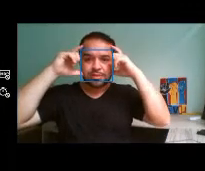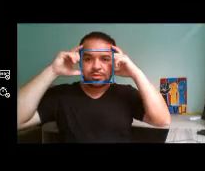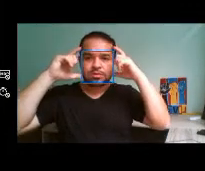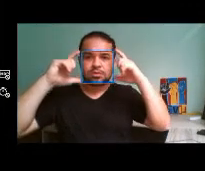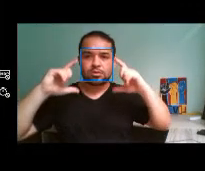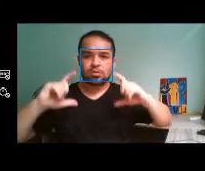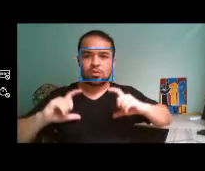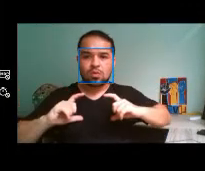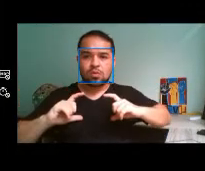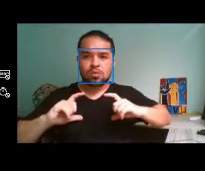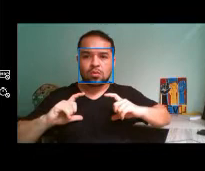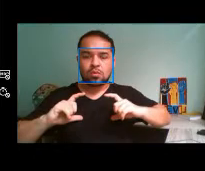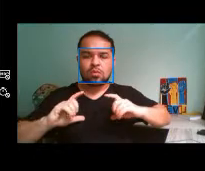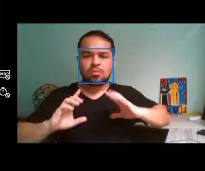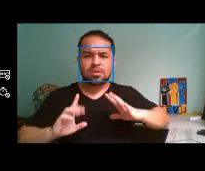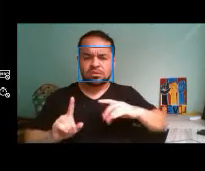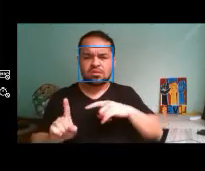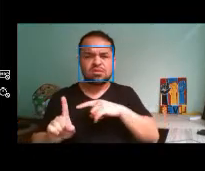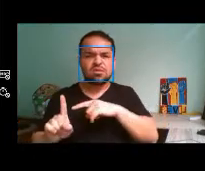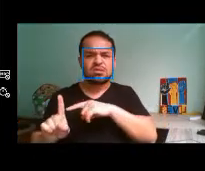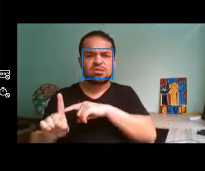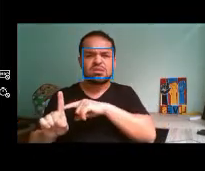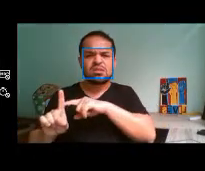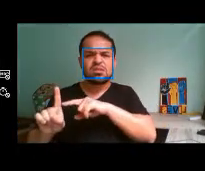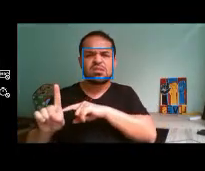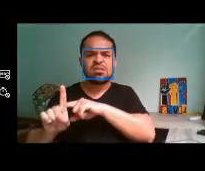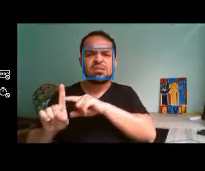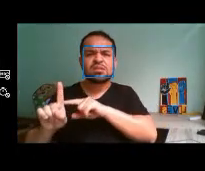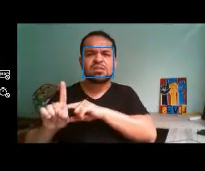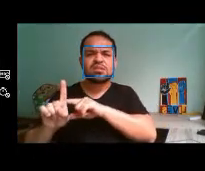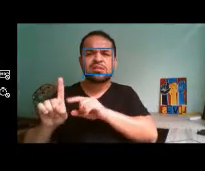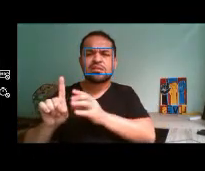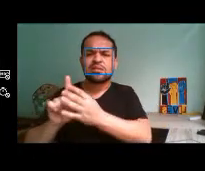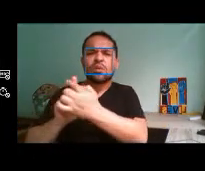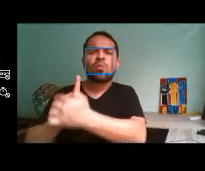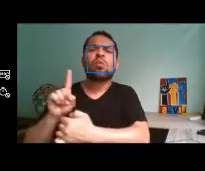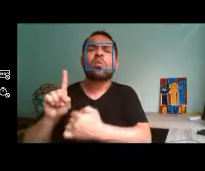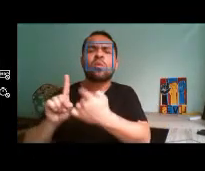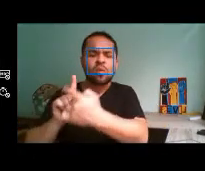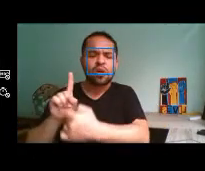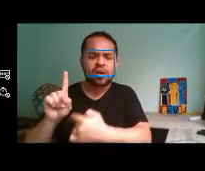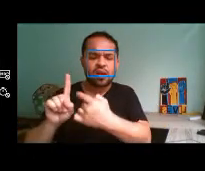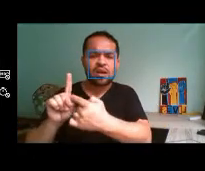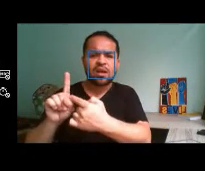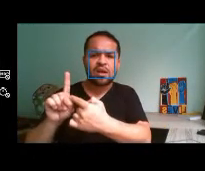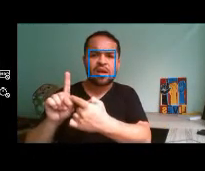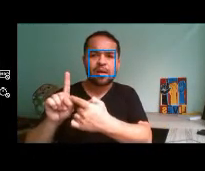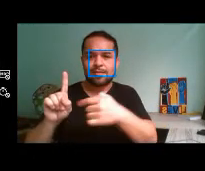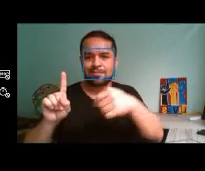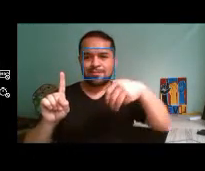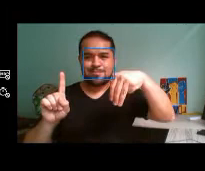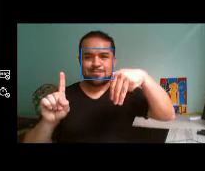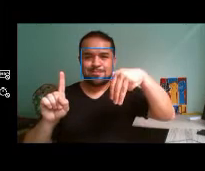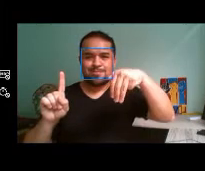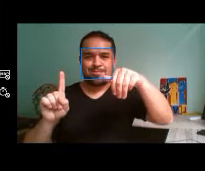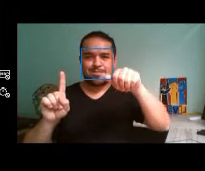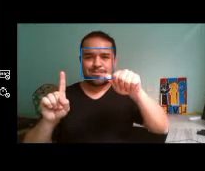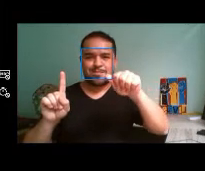vai bater na cabeça, ela vai bater no tórax, ela vai bater aqui, na verdade, na outra mão,